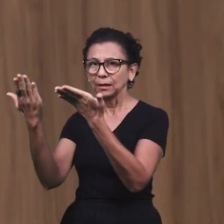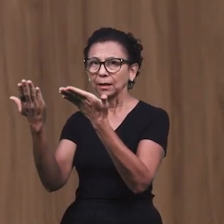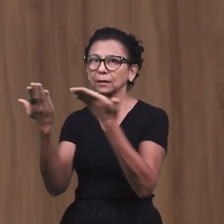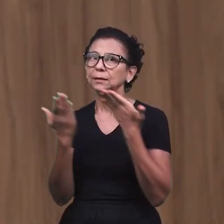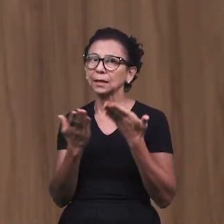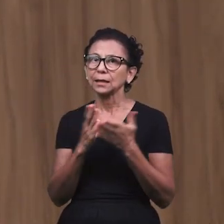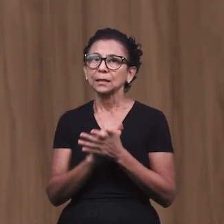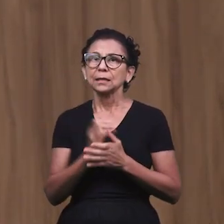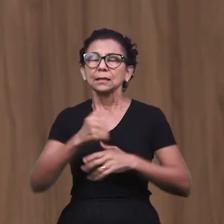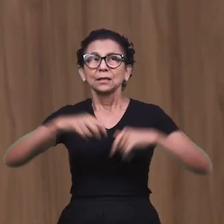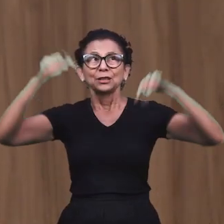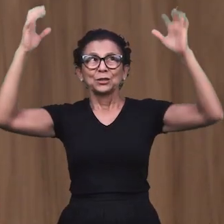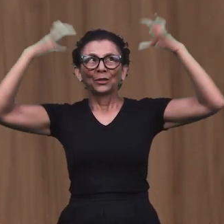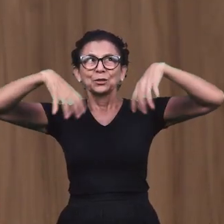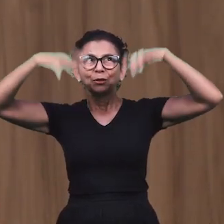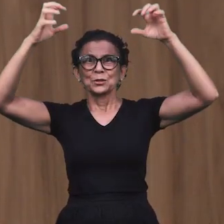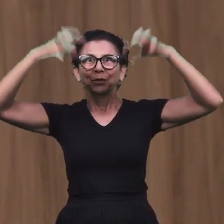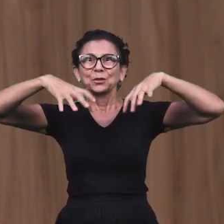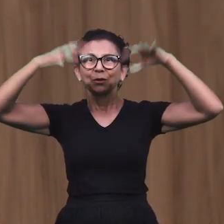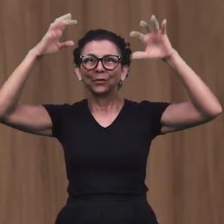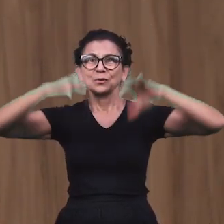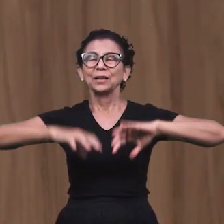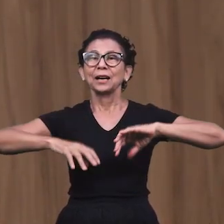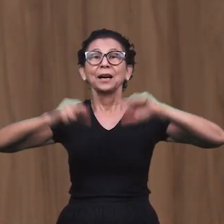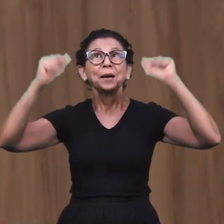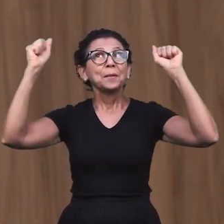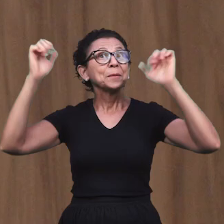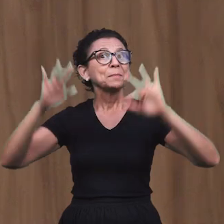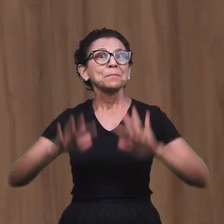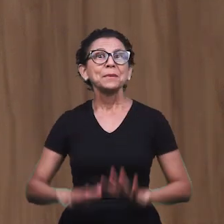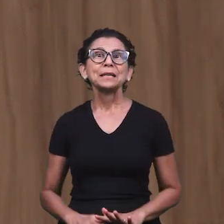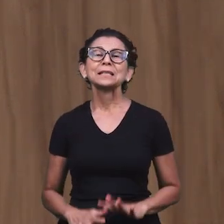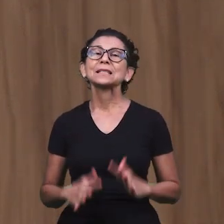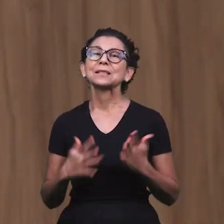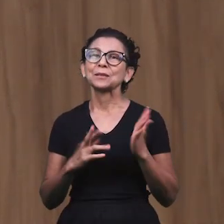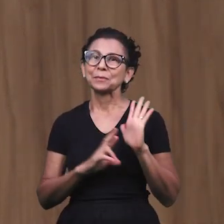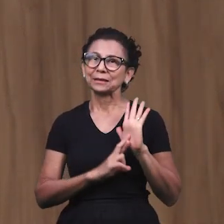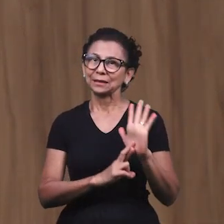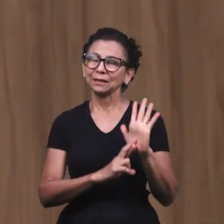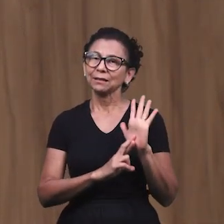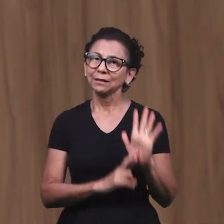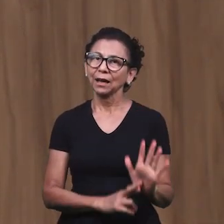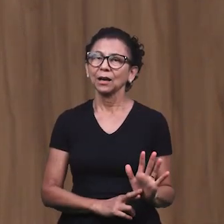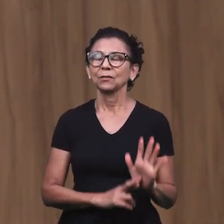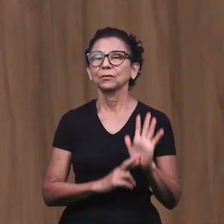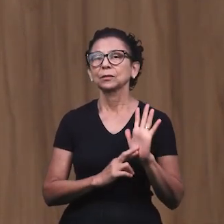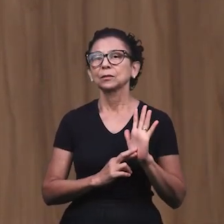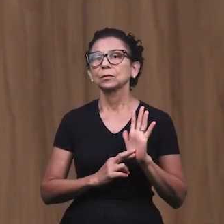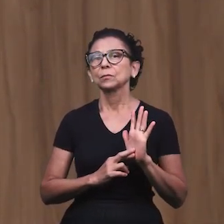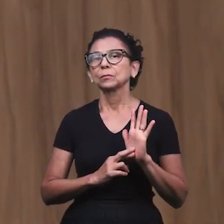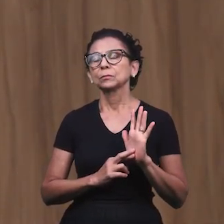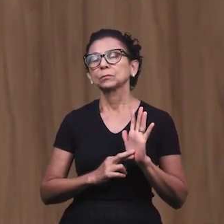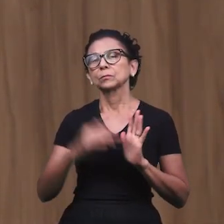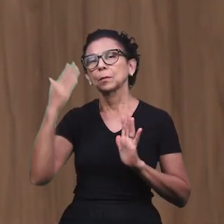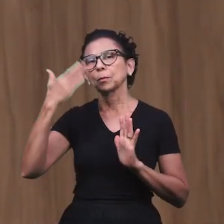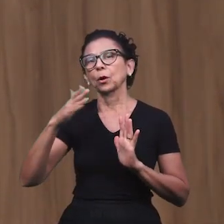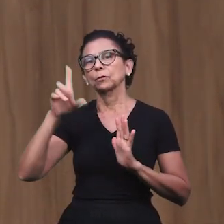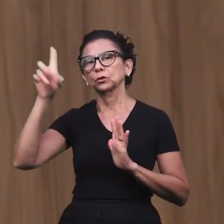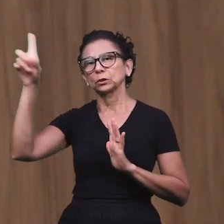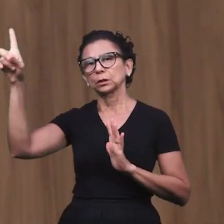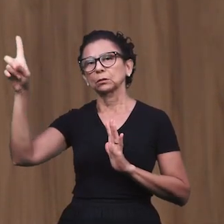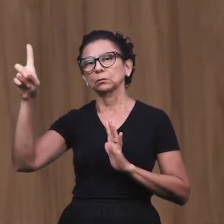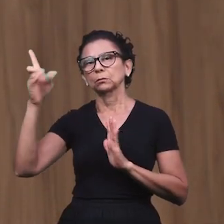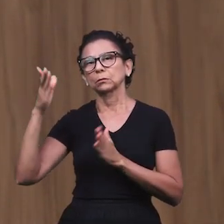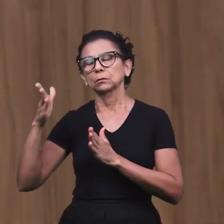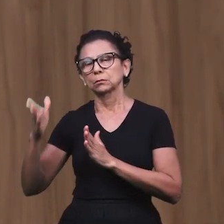colheita. Era sinal de bênção, chuva. Então, era sinal de uma fidelidade de Deus com o povo. E o Senhor queria marcar isso